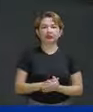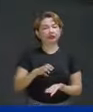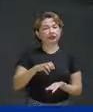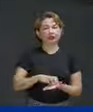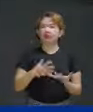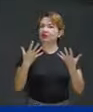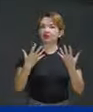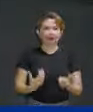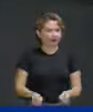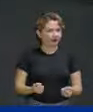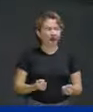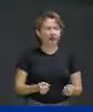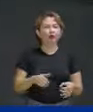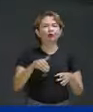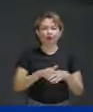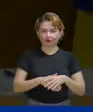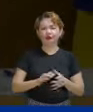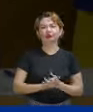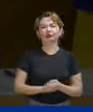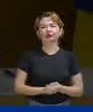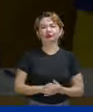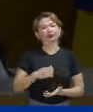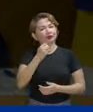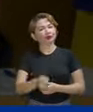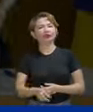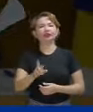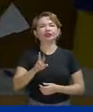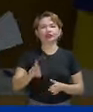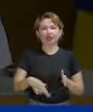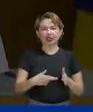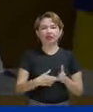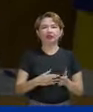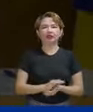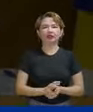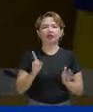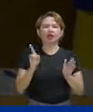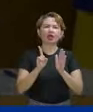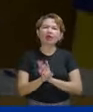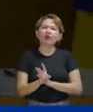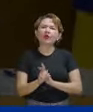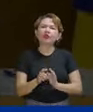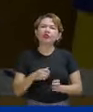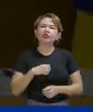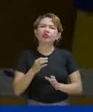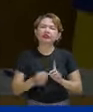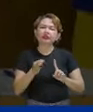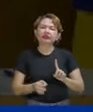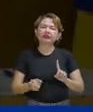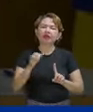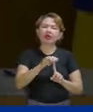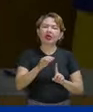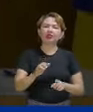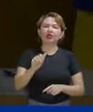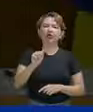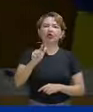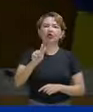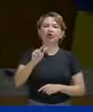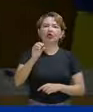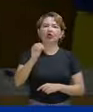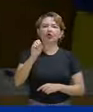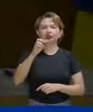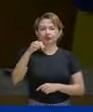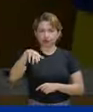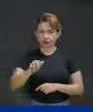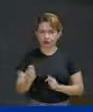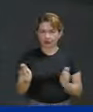mérito, rejeitou-os nos termos do voto do juiz relator. Eu pergunto ao desembargador Agostinho Silvério se já está apto para o voto. Foco